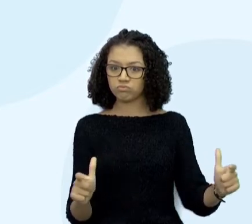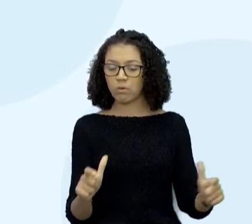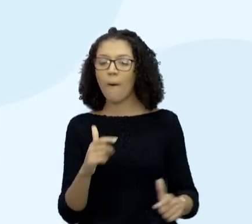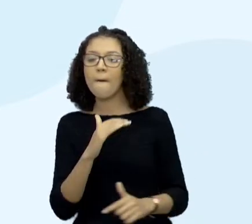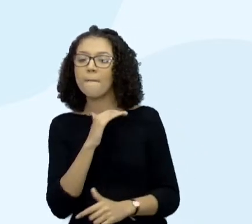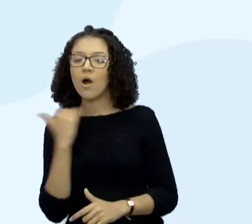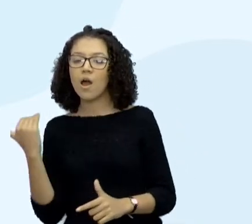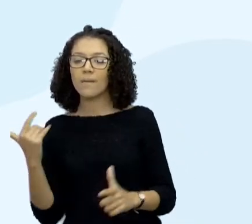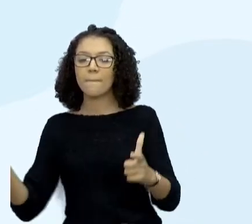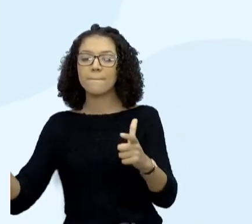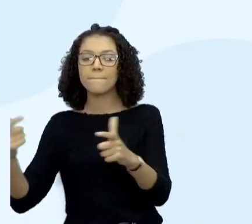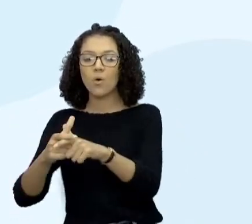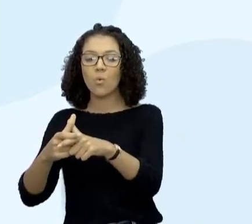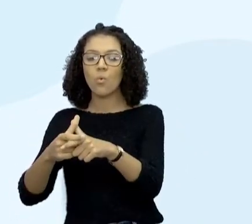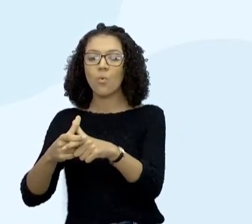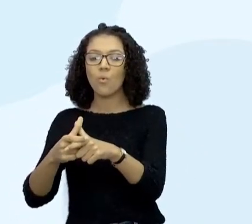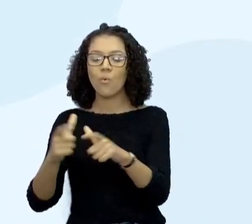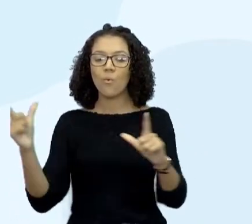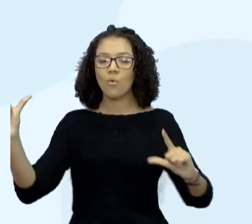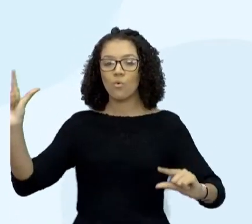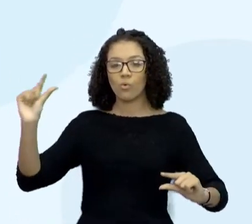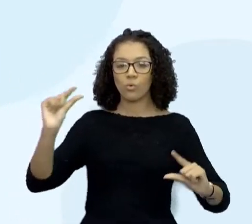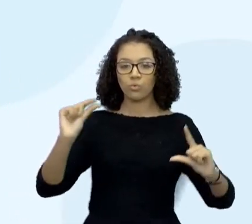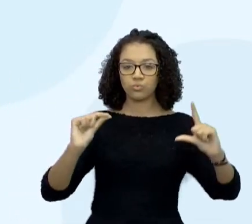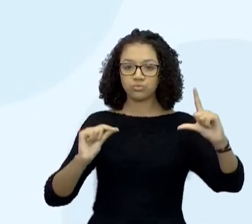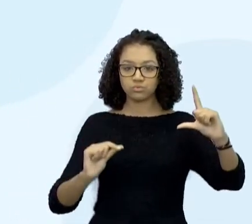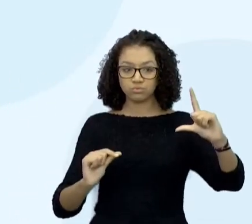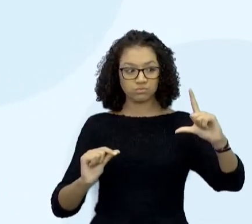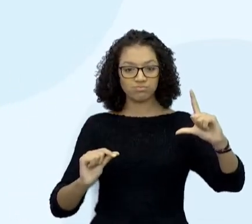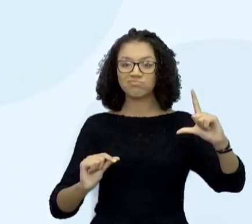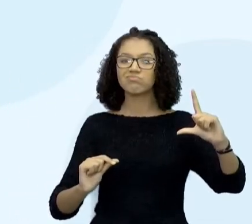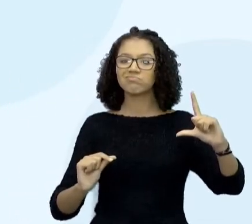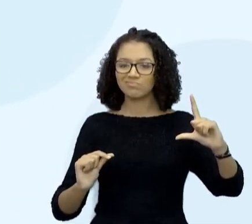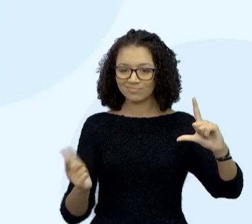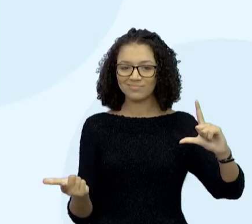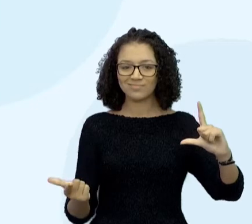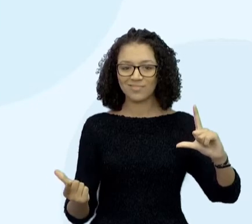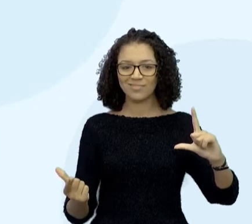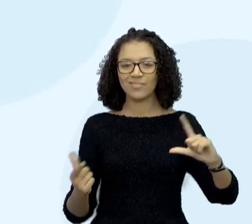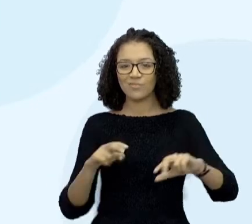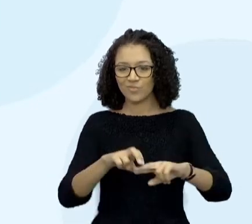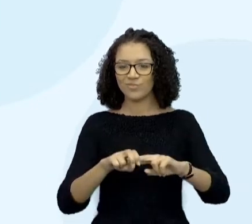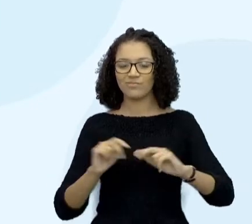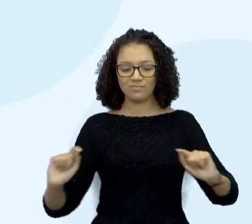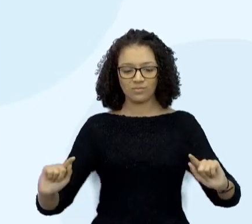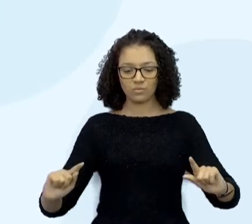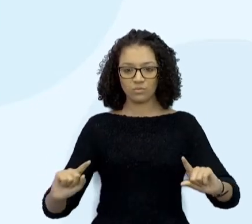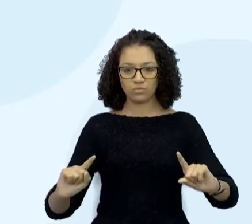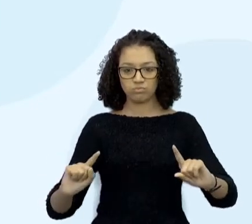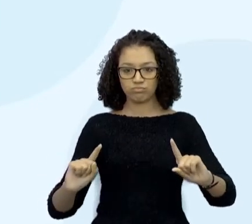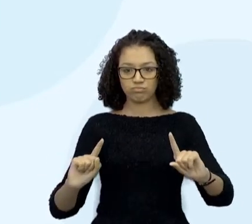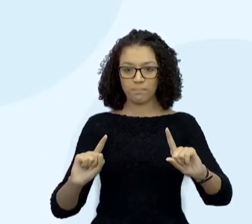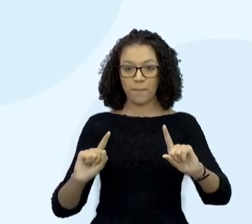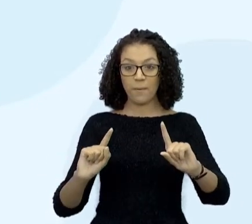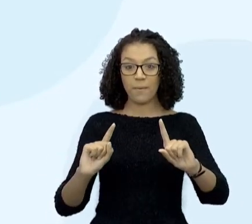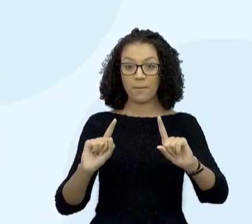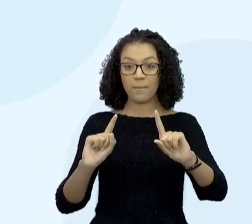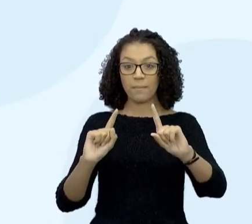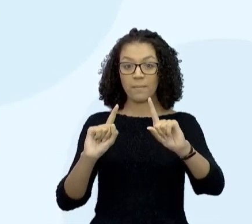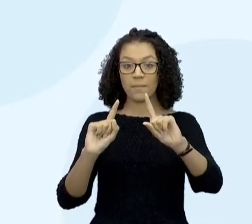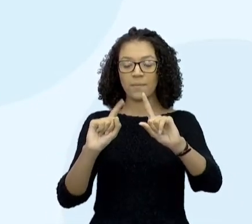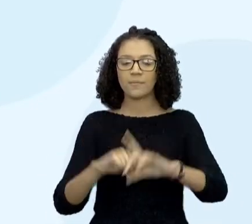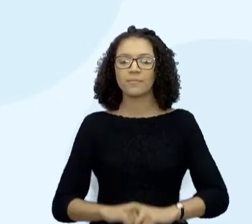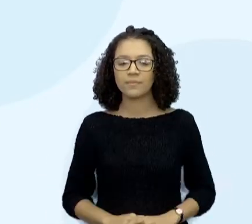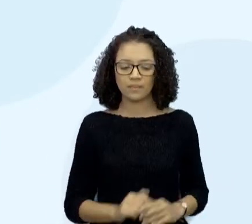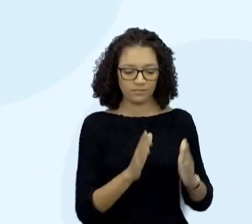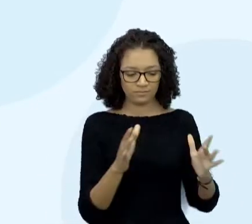crescimento populacional gerando uma pirâmide etária mais triangular. Na terceira fase, que é o estágio 3, nós